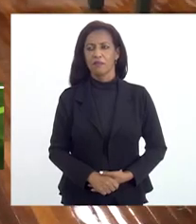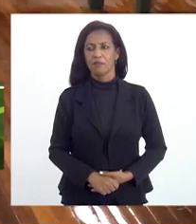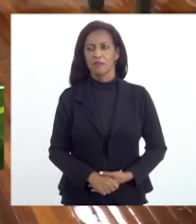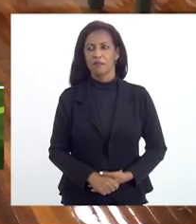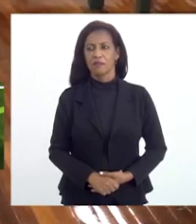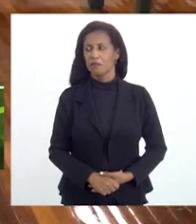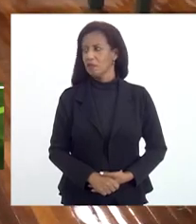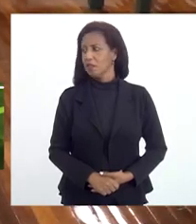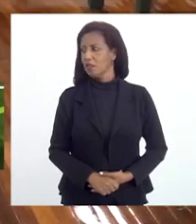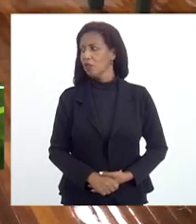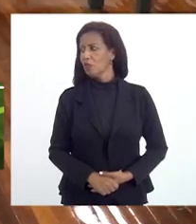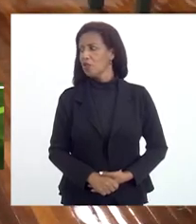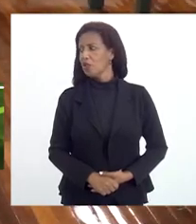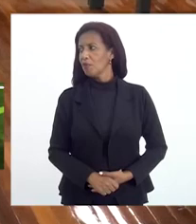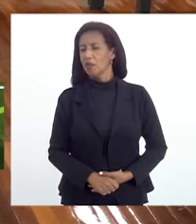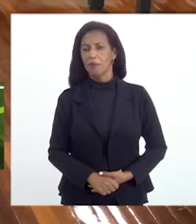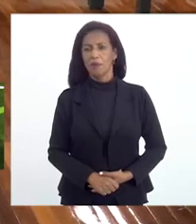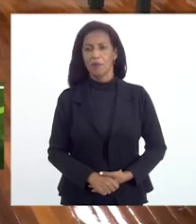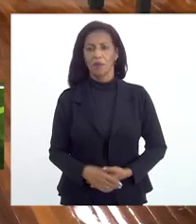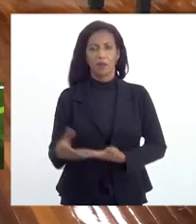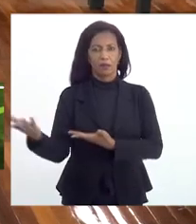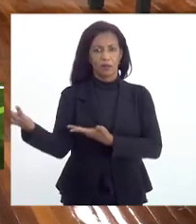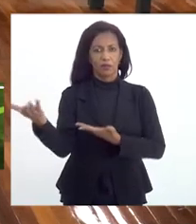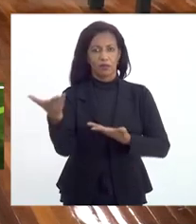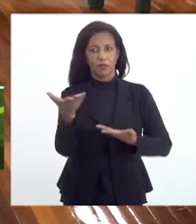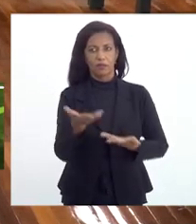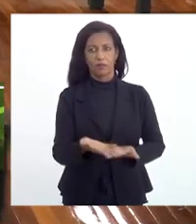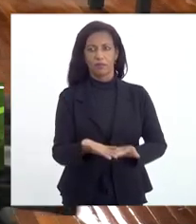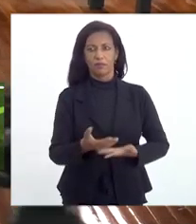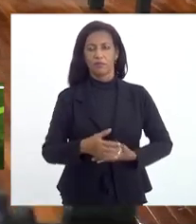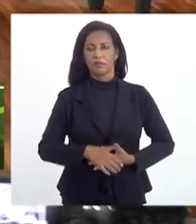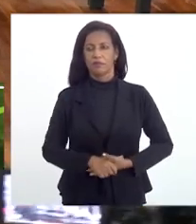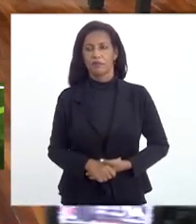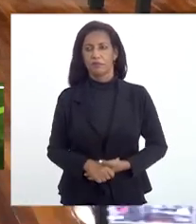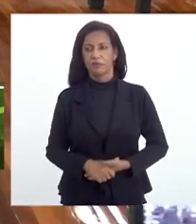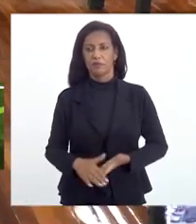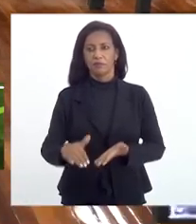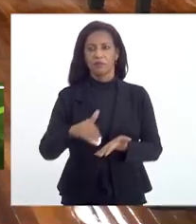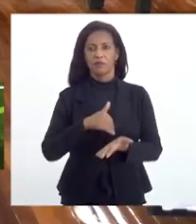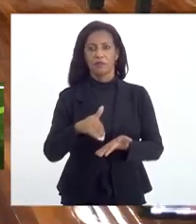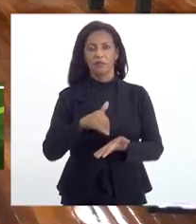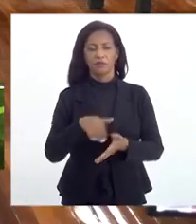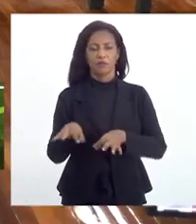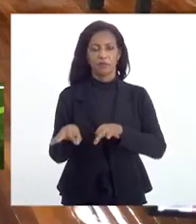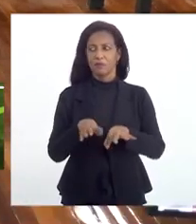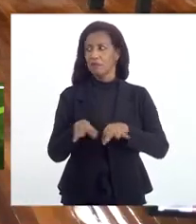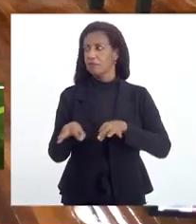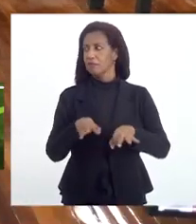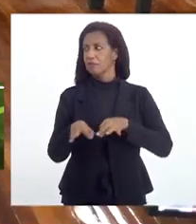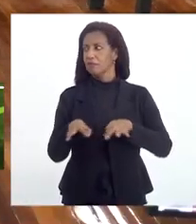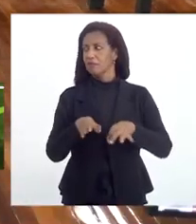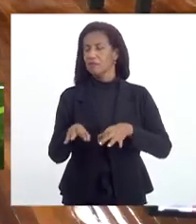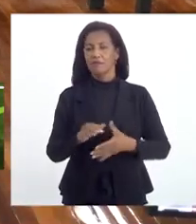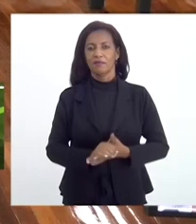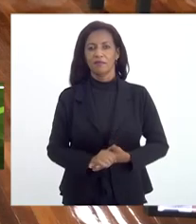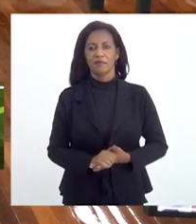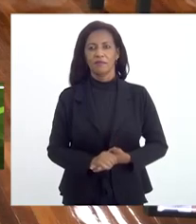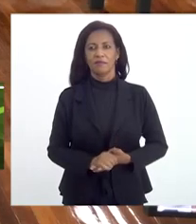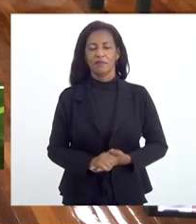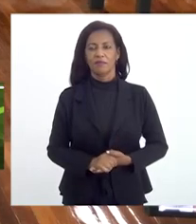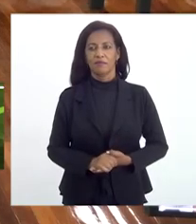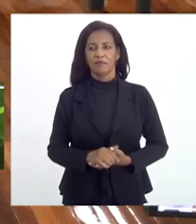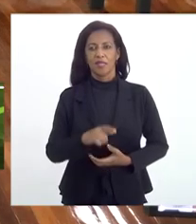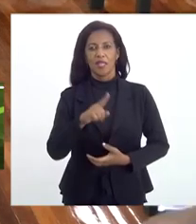Quero convidar para estar aqui conosco o secretário de Planejamento, o doutor Zamit.